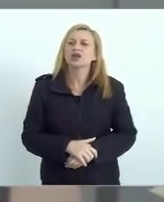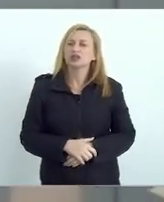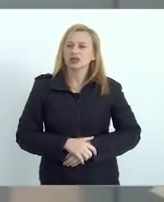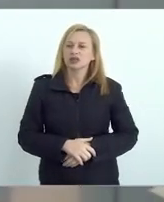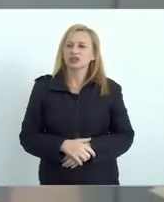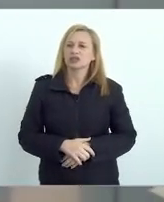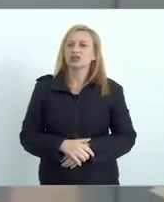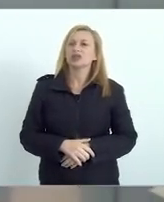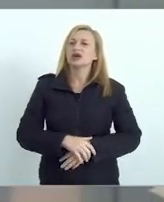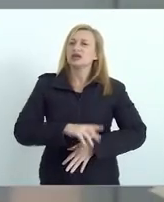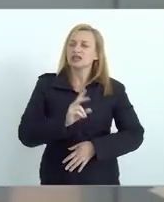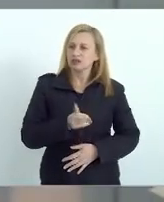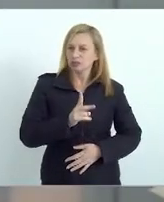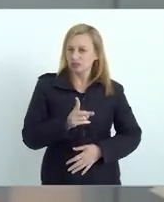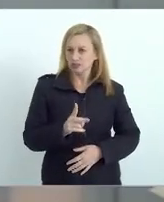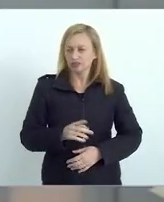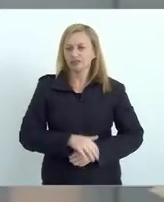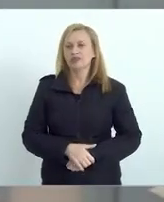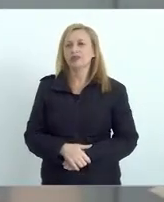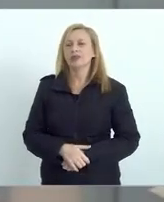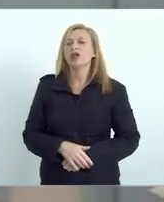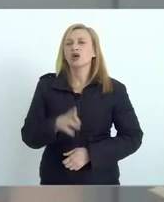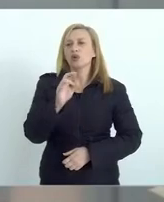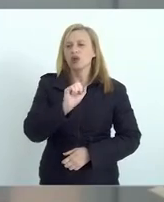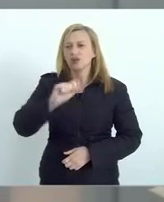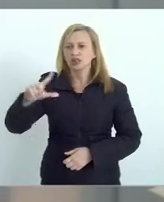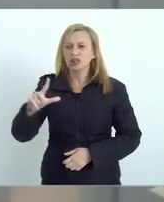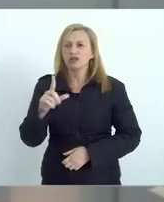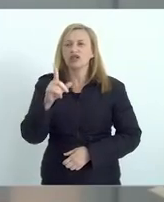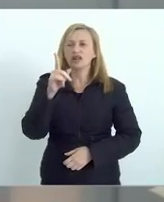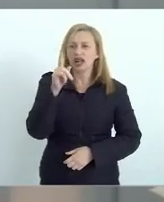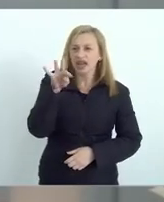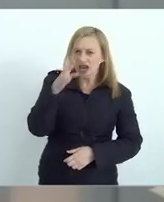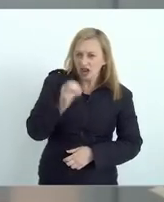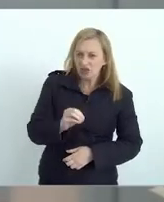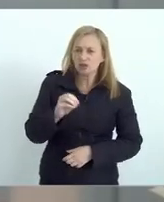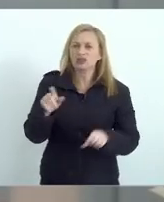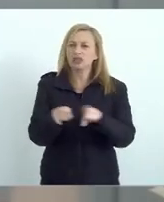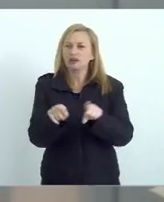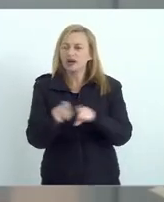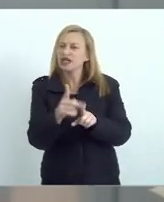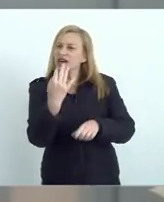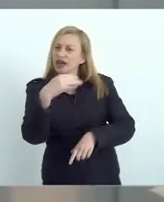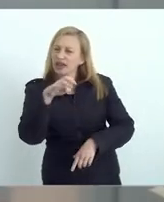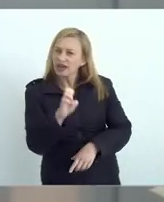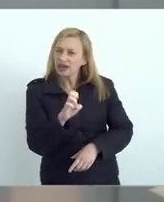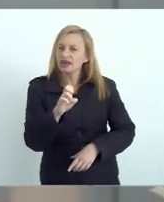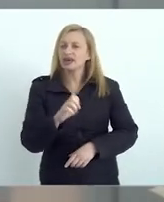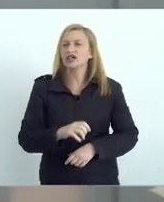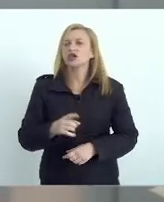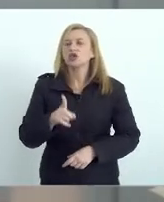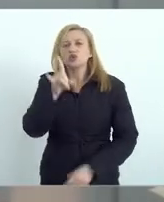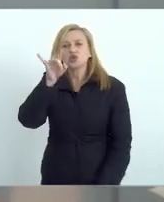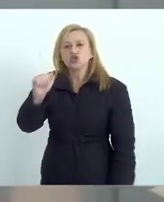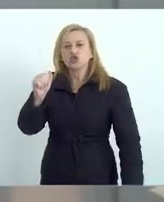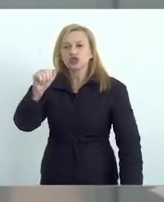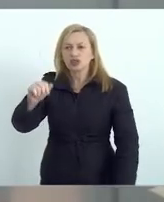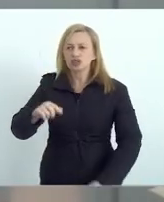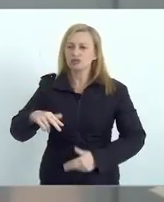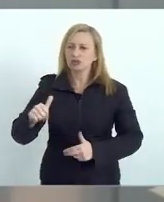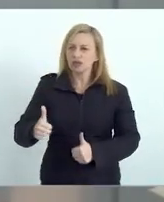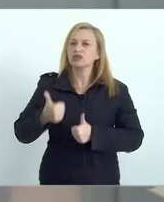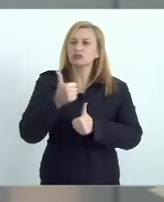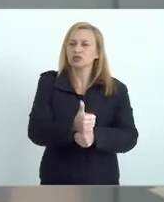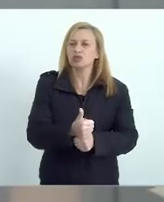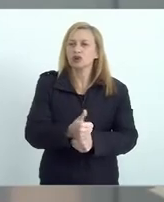governador mas sobretudo e senhores Coronel Leandro Coronel Henrique e no dia te assumiu o comando da polícia militar e chamou num